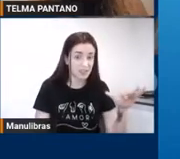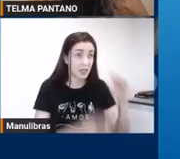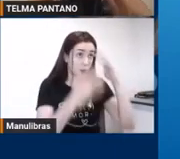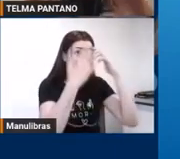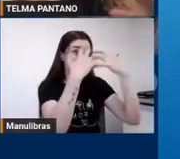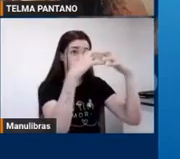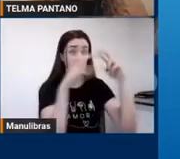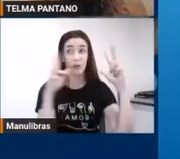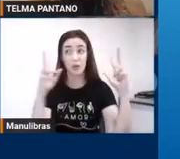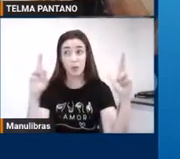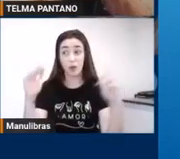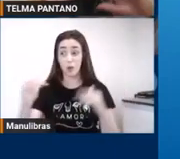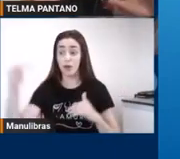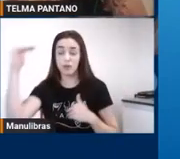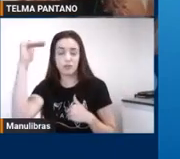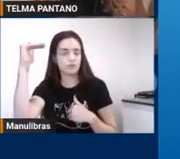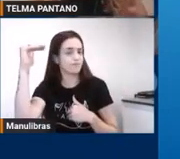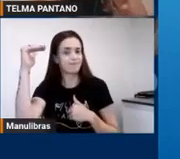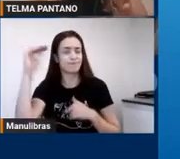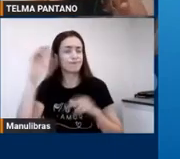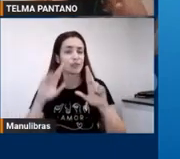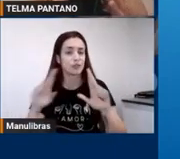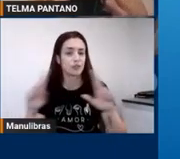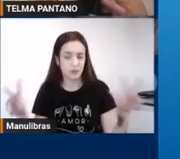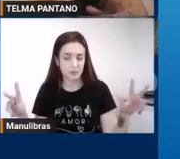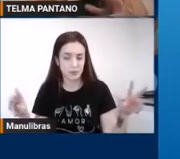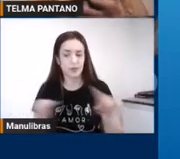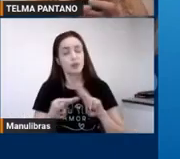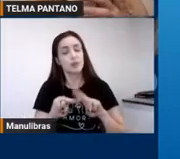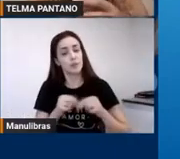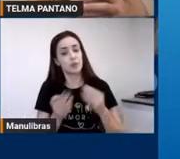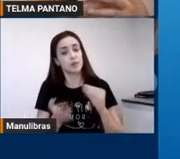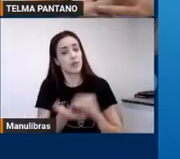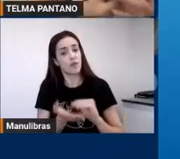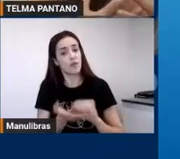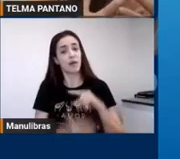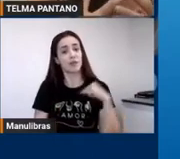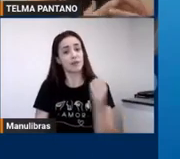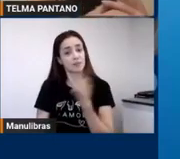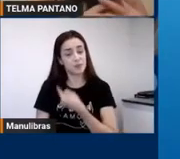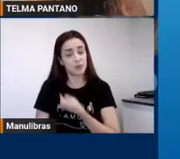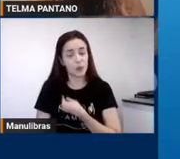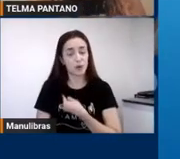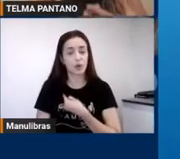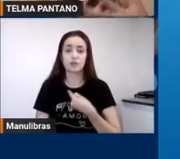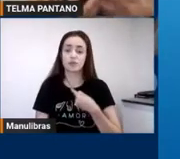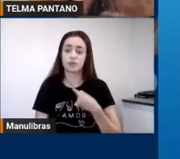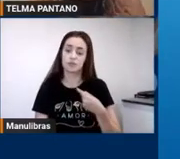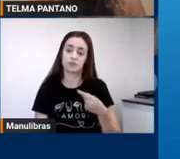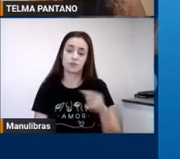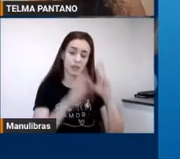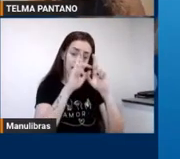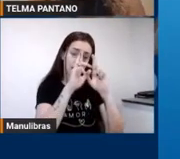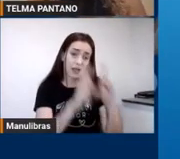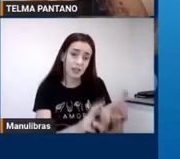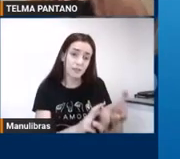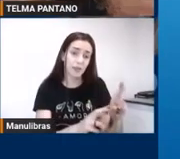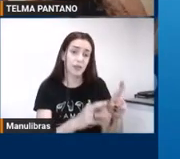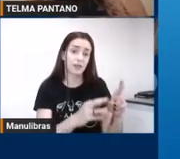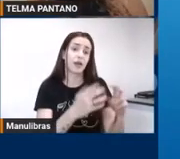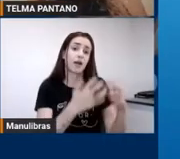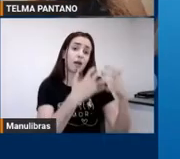Ele tem uma restrição nesse funcionamento, para que ele possa armazenar essas informações de uma forma mais saudável.